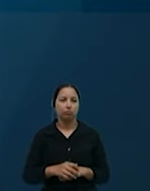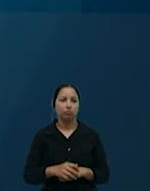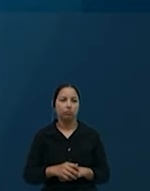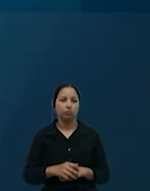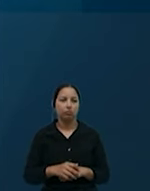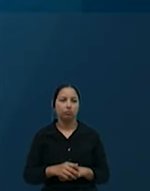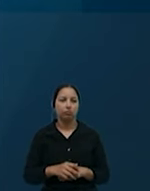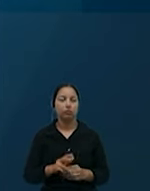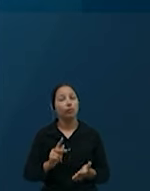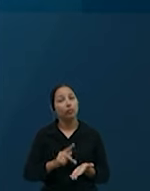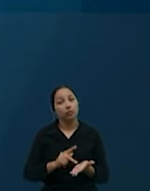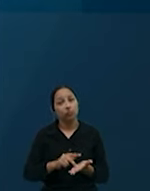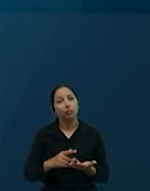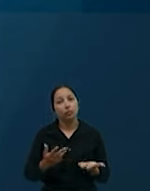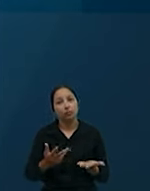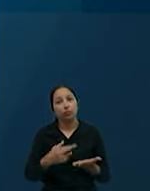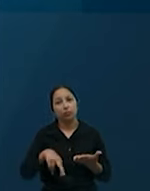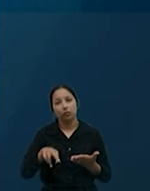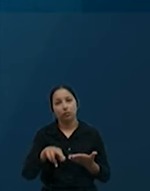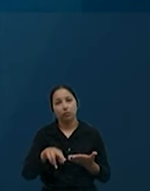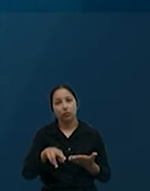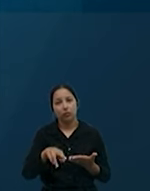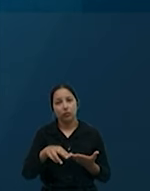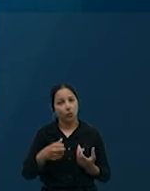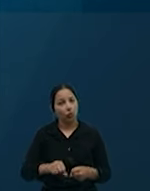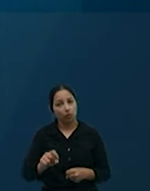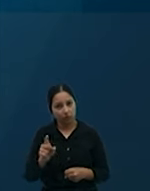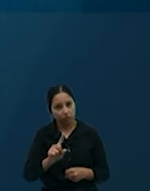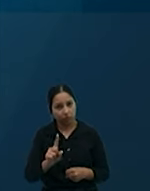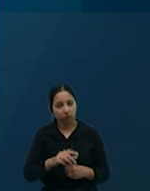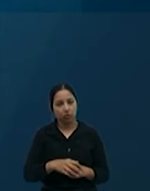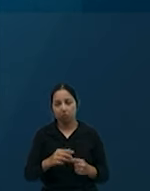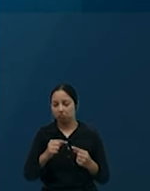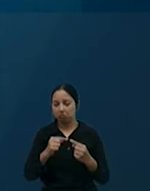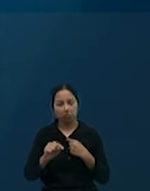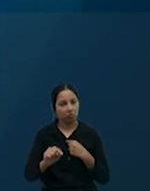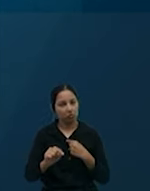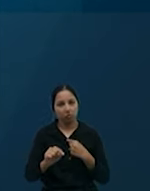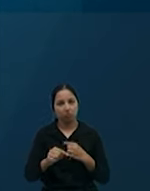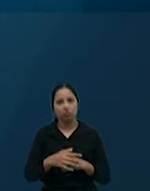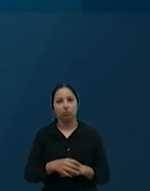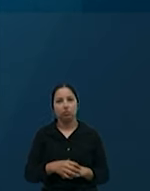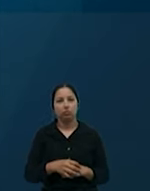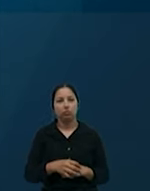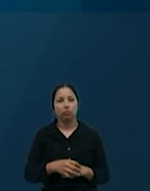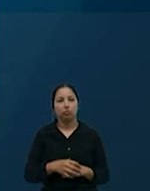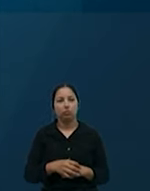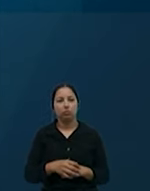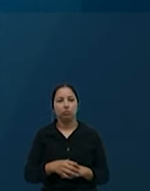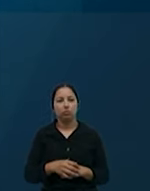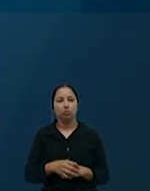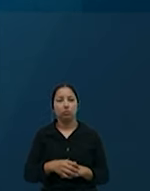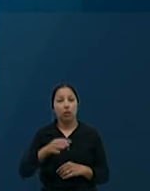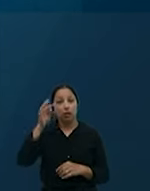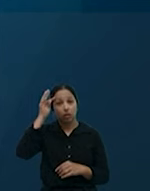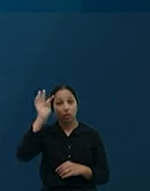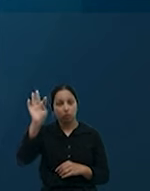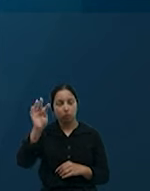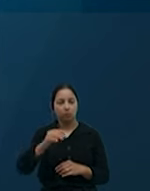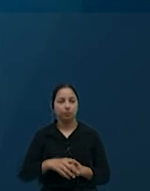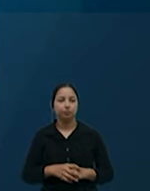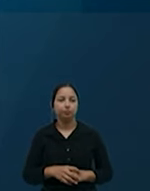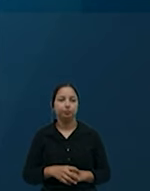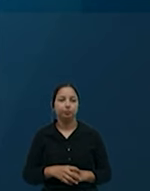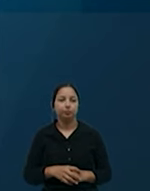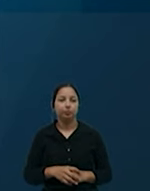caso de não conhecer do especial e que não caberia a aplicação da teoria do princípio da fungibilidade. Enquanto que o